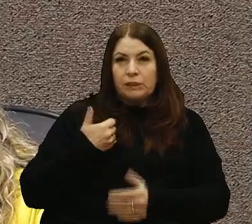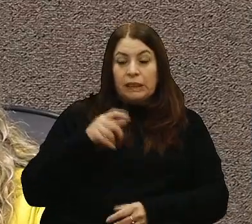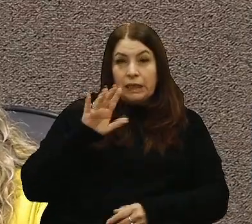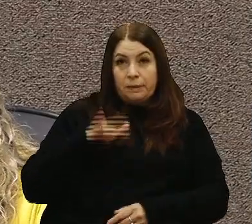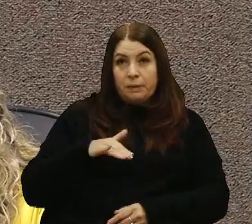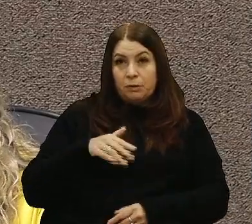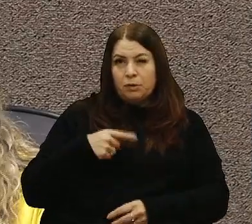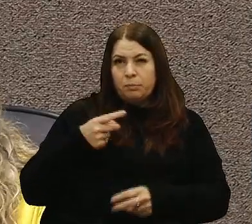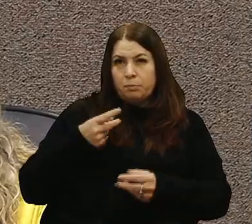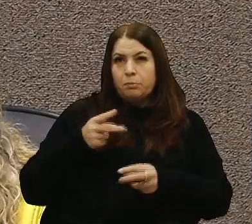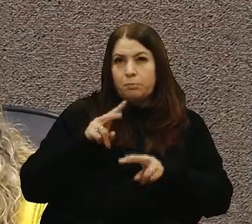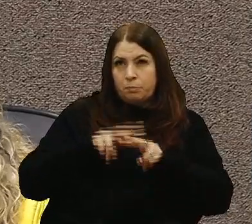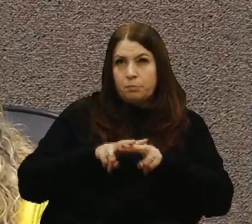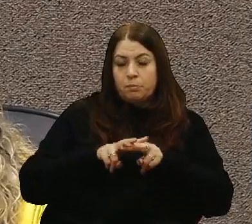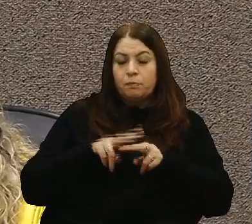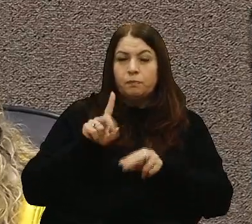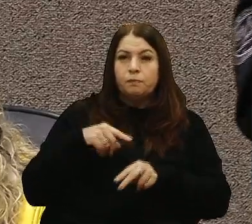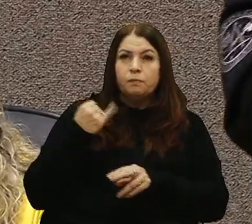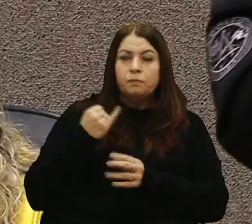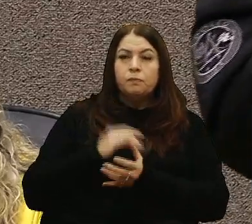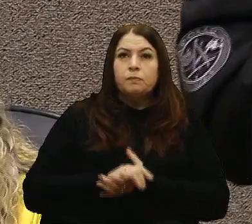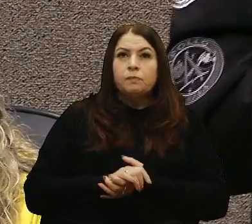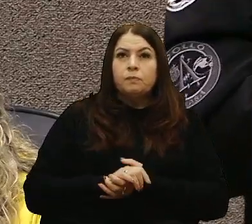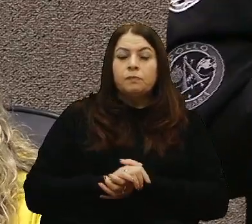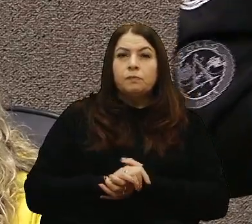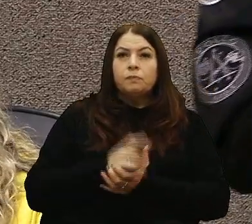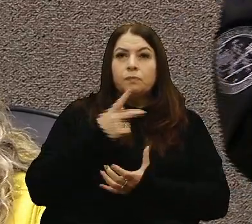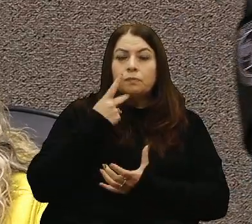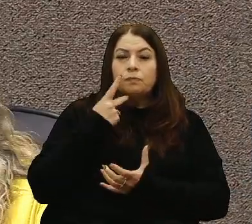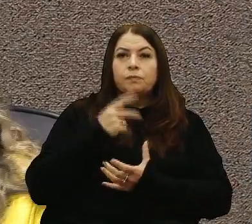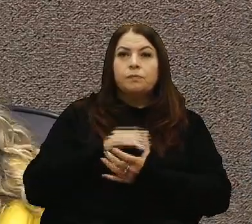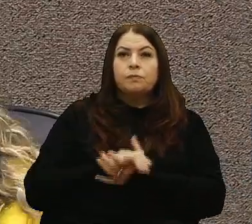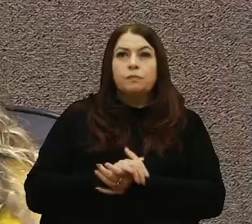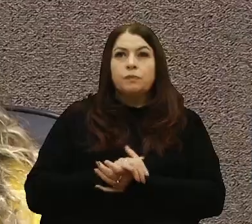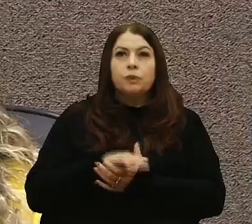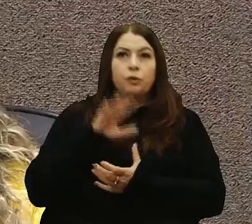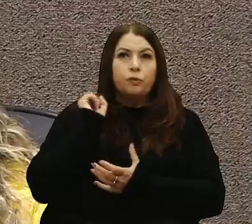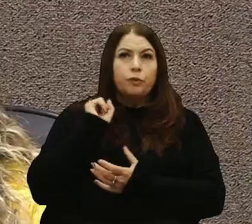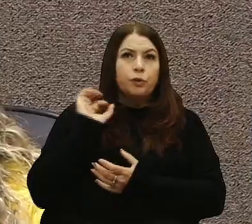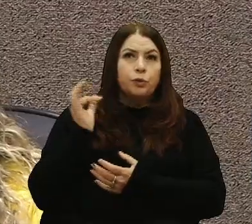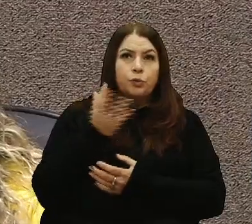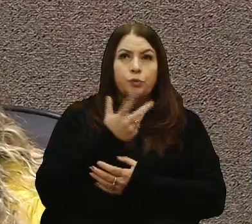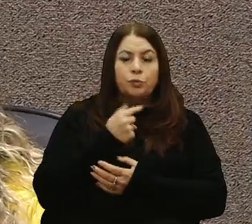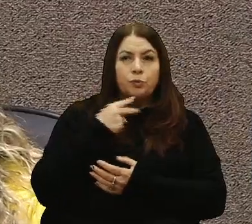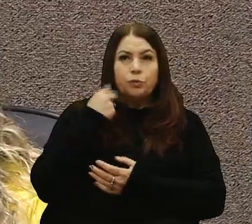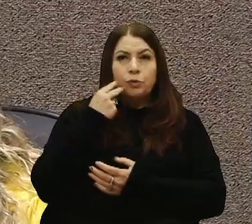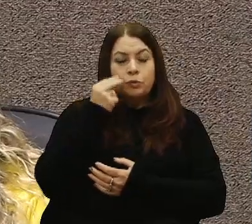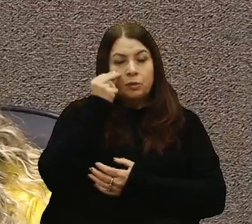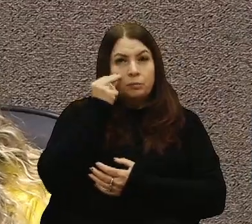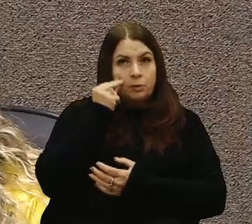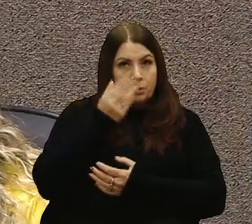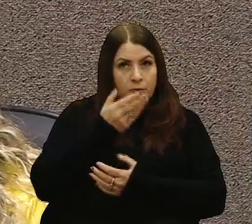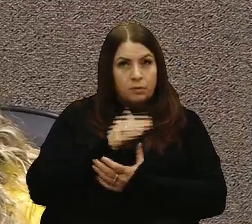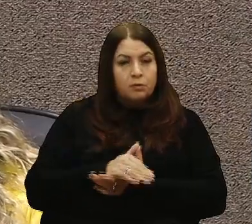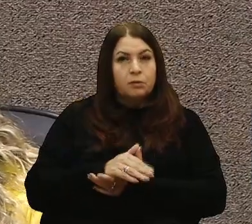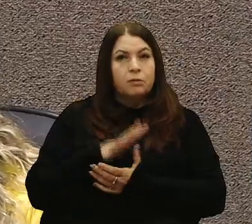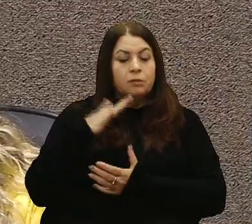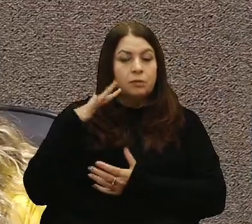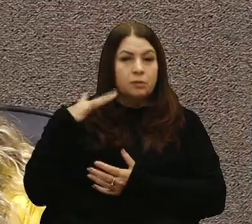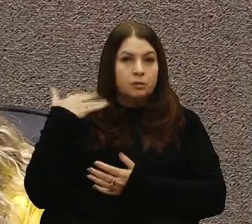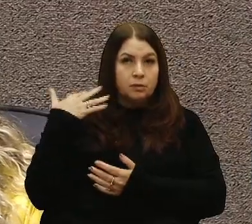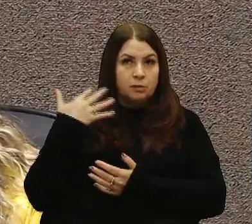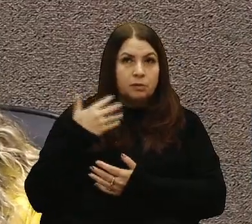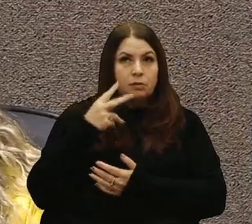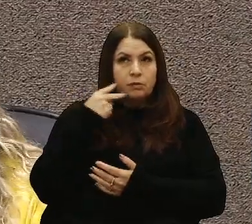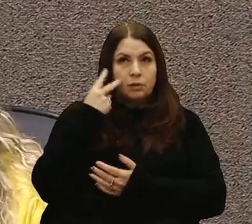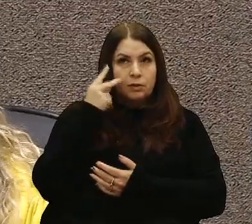que é importante, eu quero dizer que escutei atentamente o vereador Libardi, o vereador Andressa e